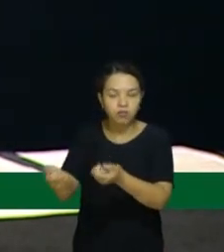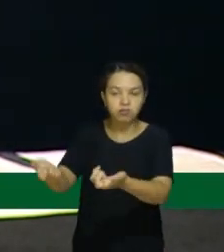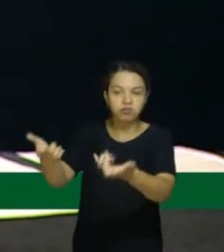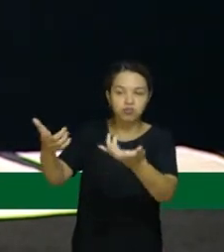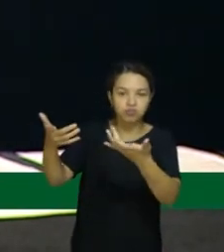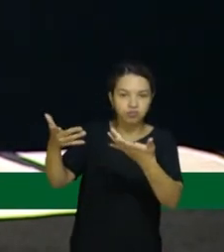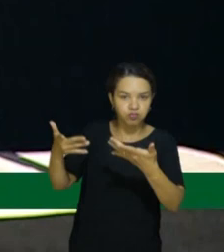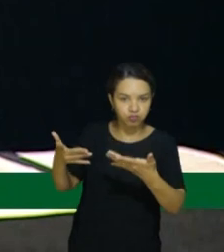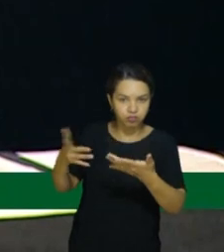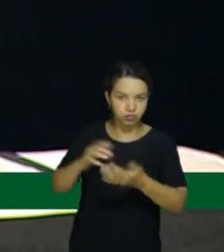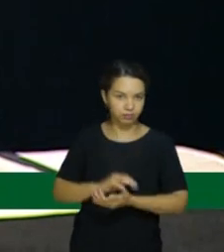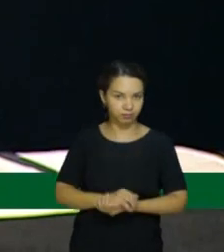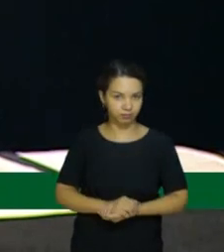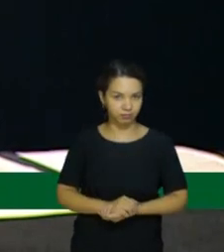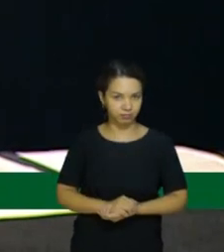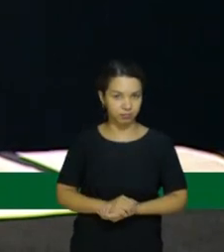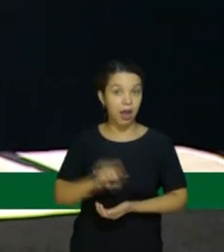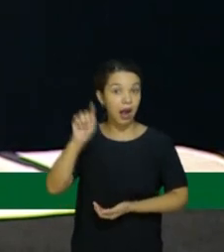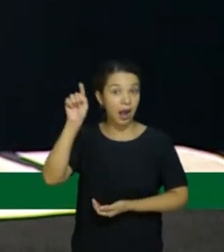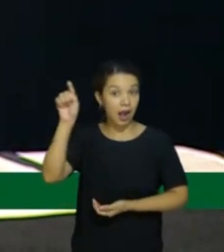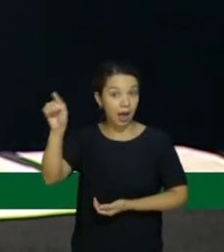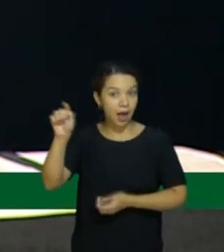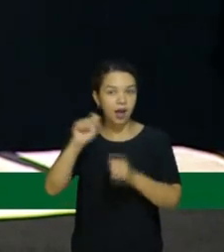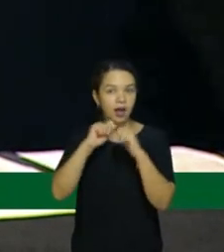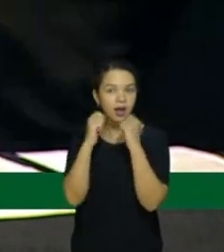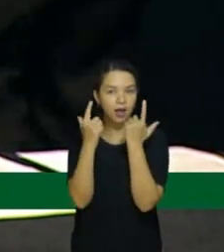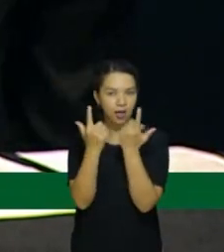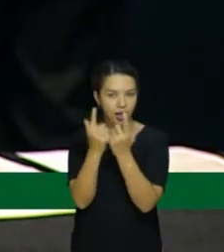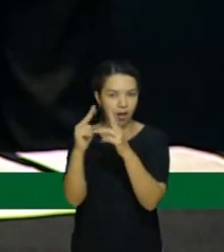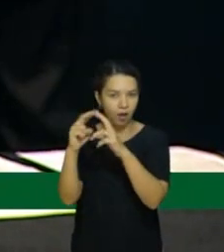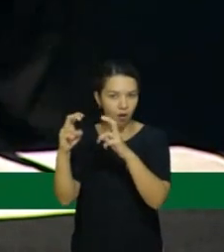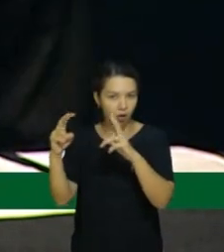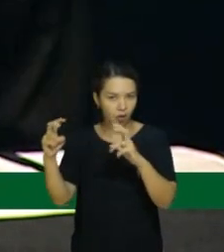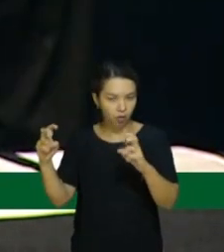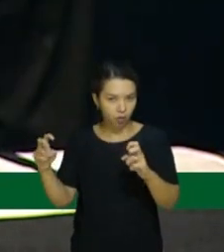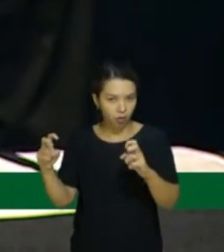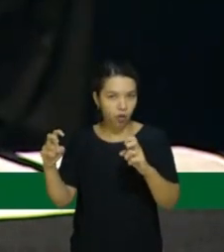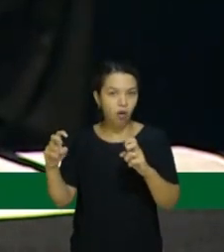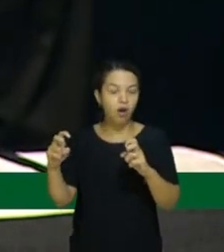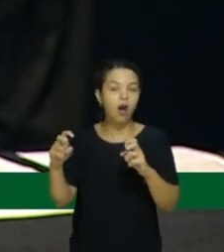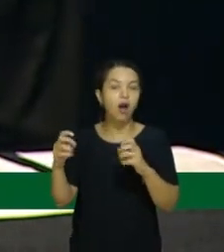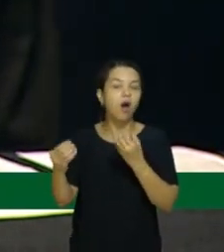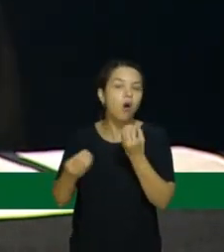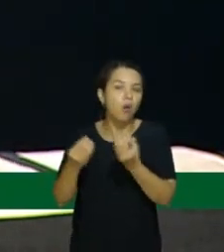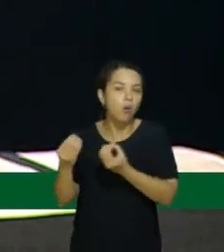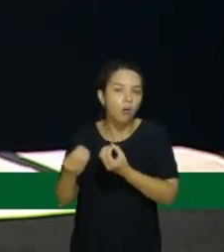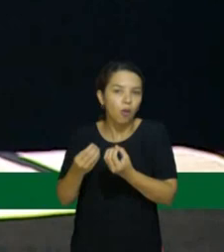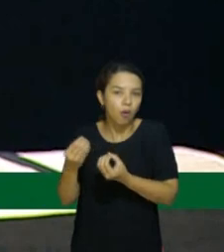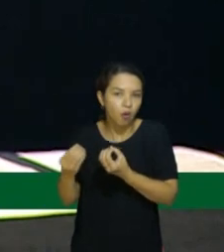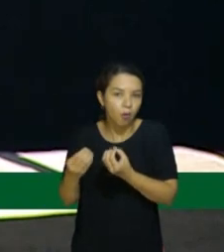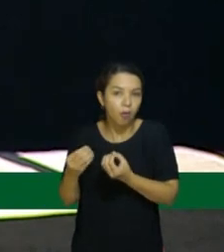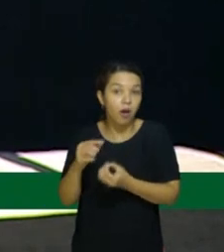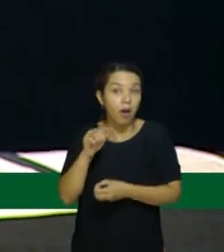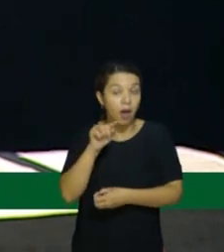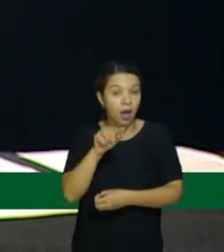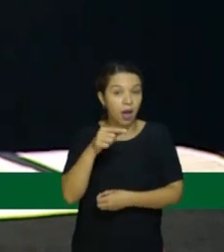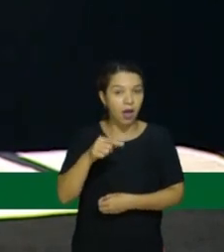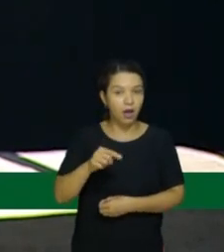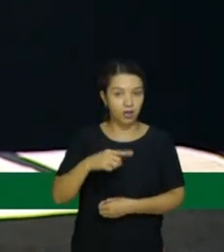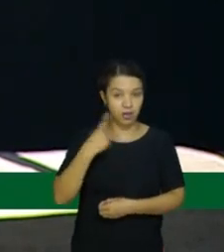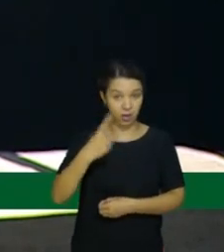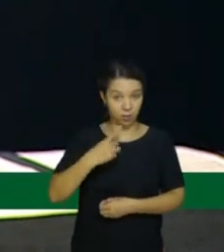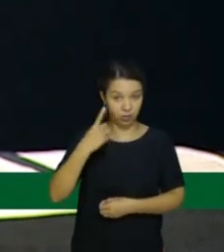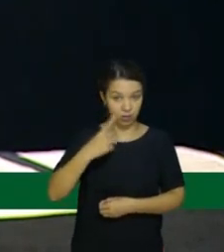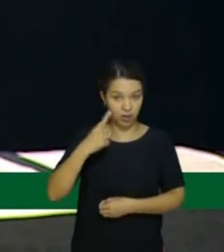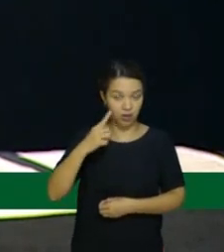deputados ao plenário o registro das suas presenças ela é feita com imagem